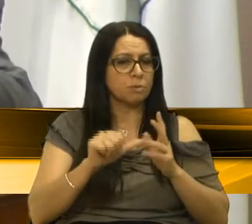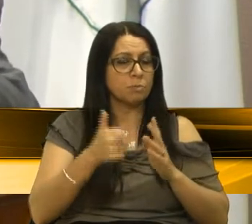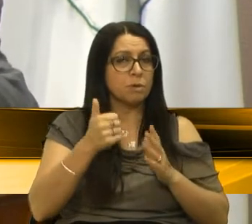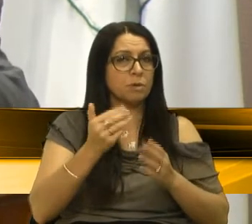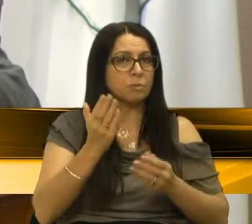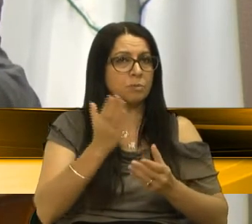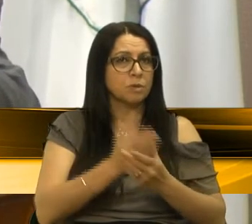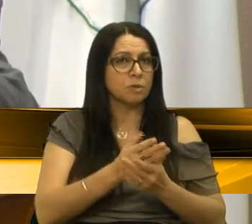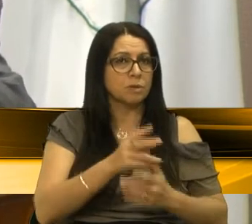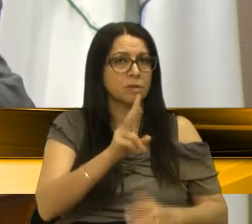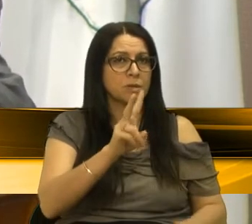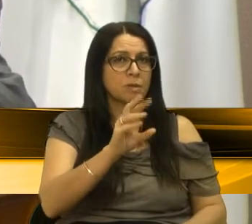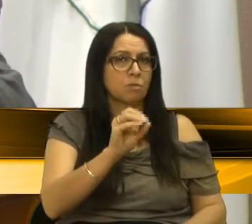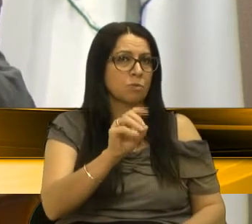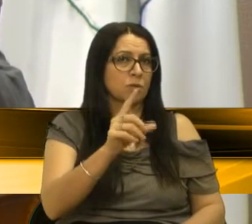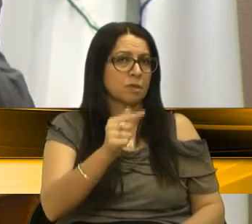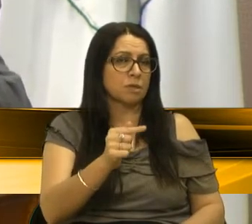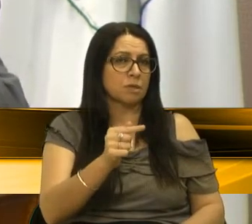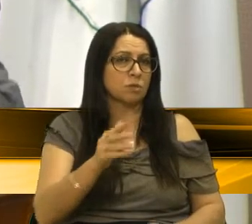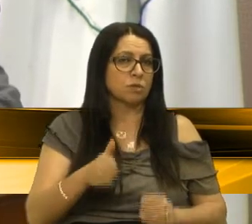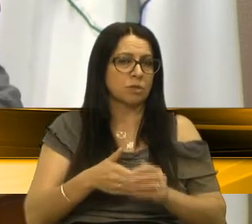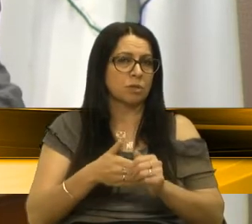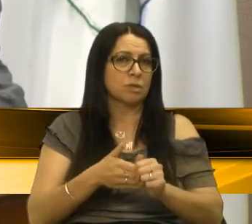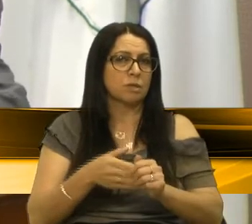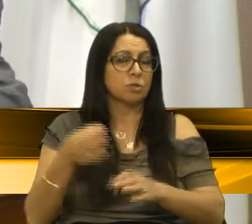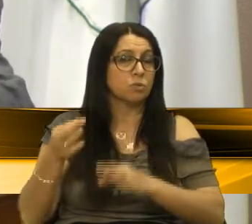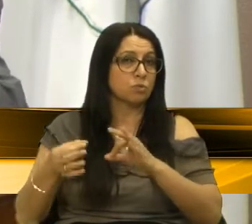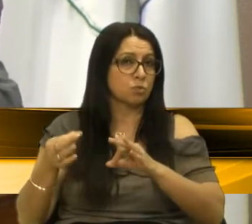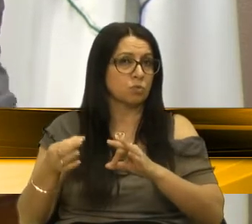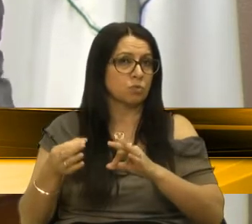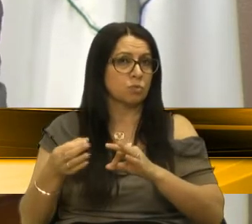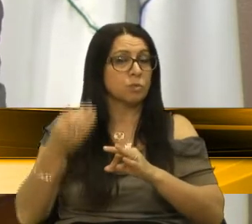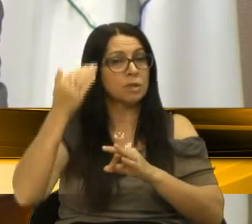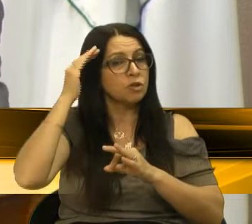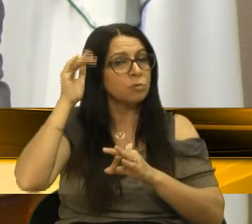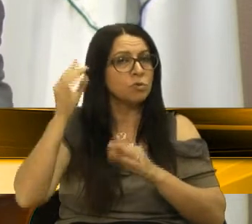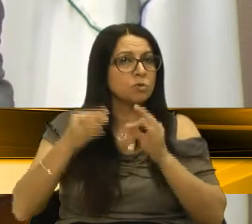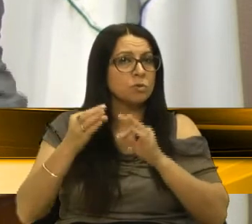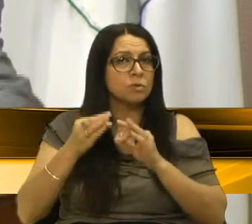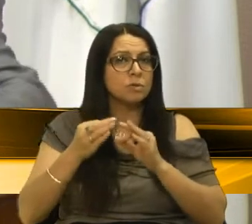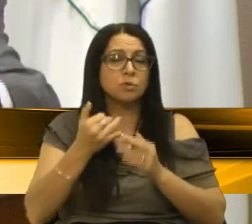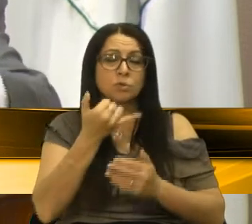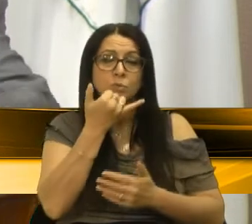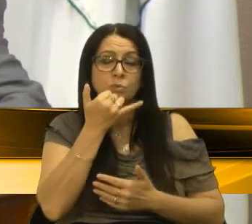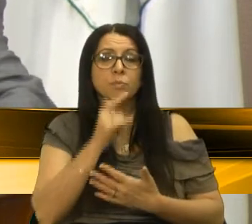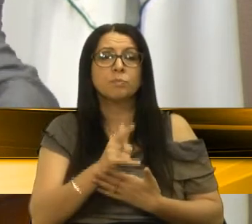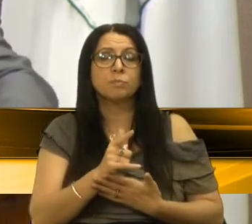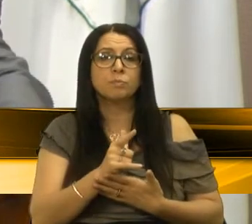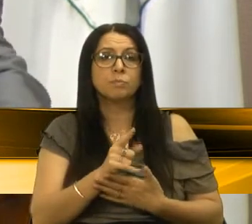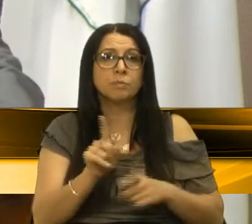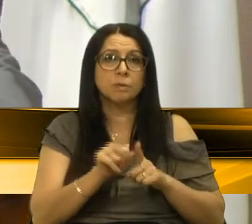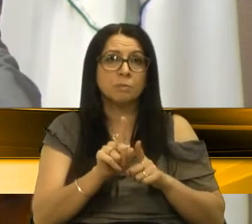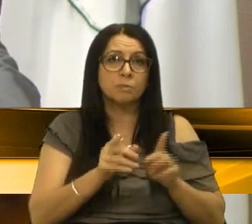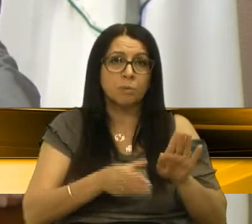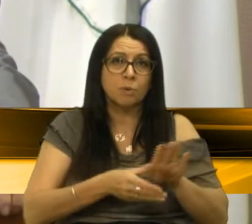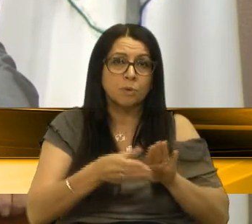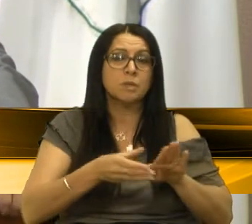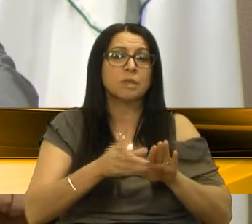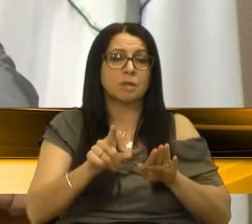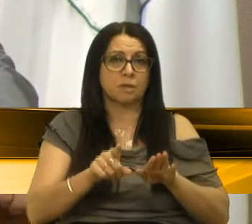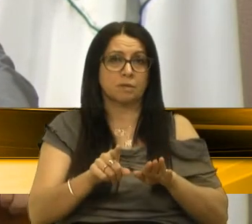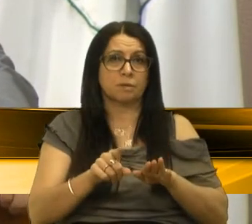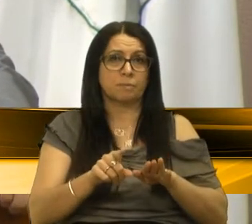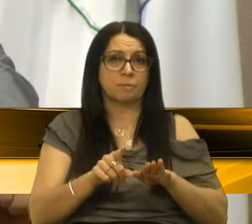em 2017, a orientação jurídica, o entendimento jurídico, desculpe, inclusive aconselhado por